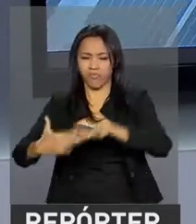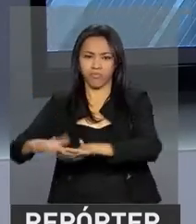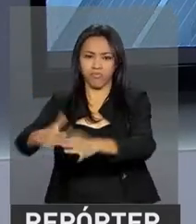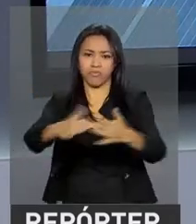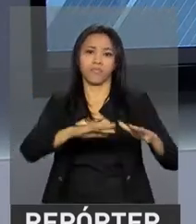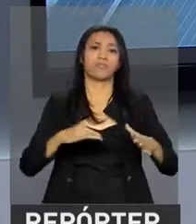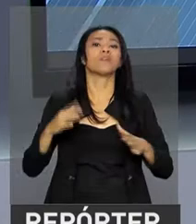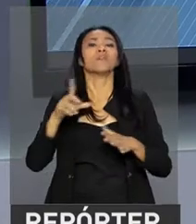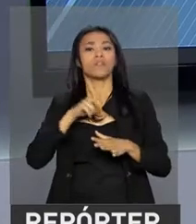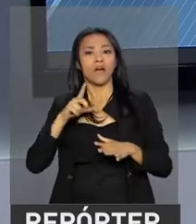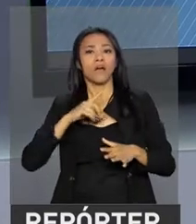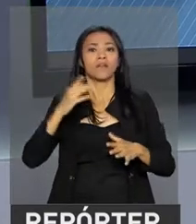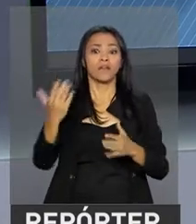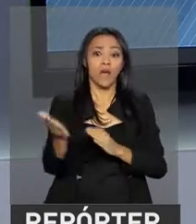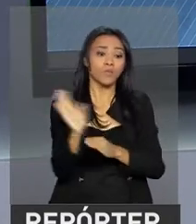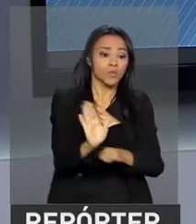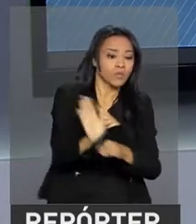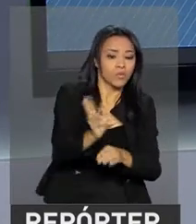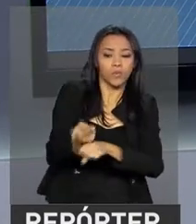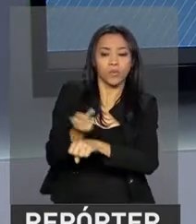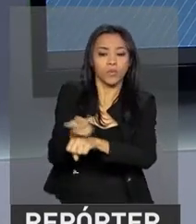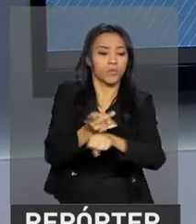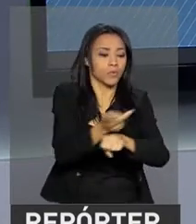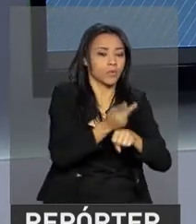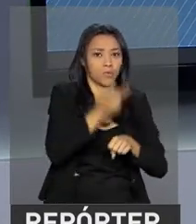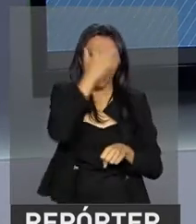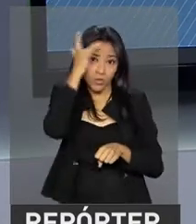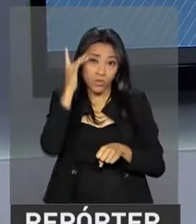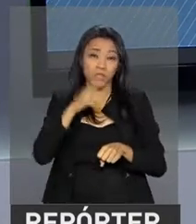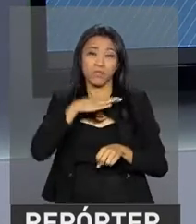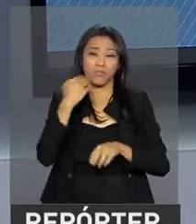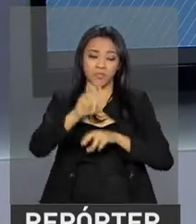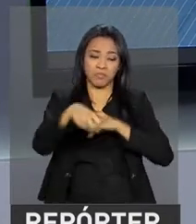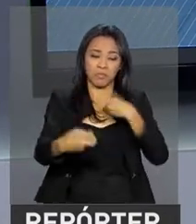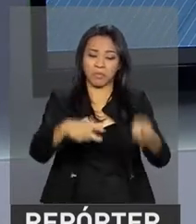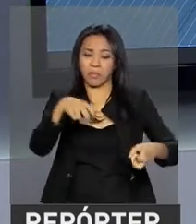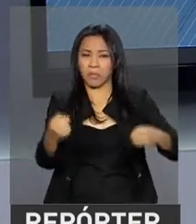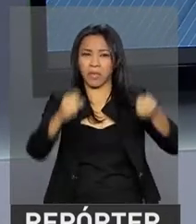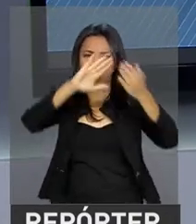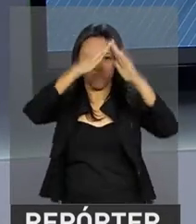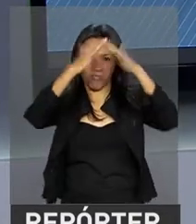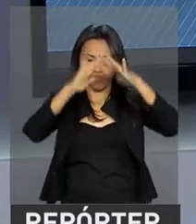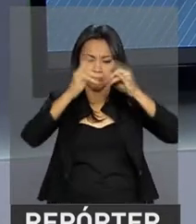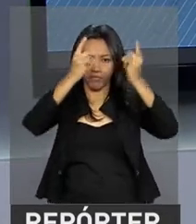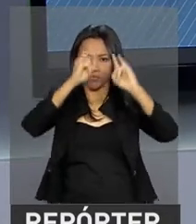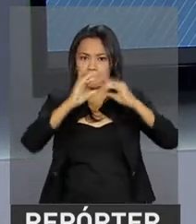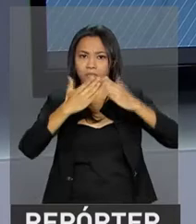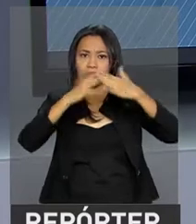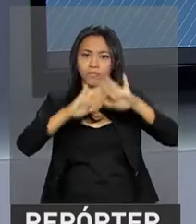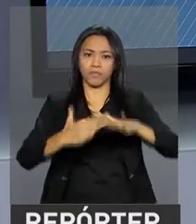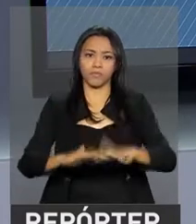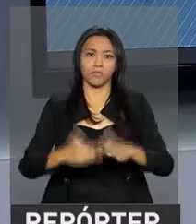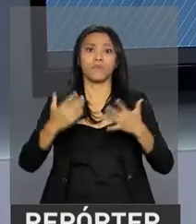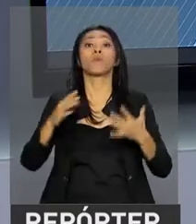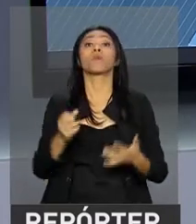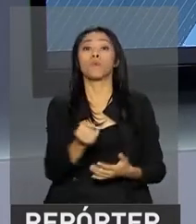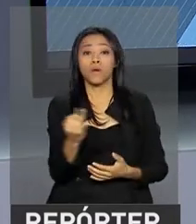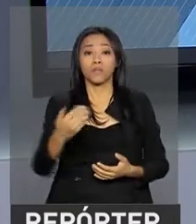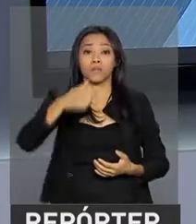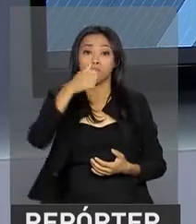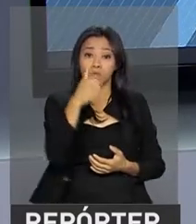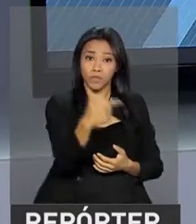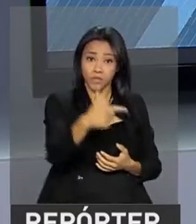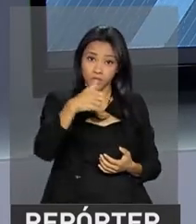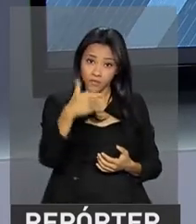prossegue sem descanso em busca de sobreviventes sob os escombros dos prédios segundo o governo mexicano já são 220 a